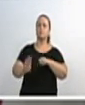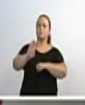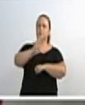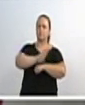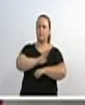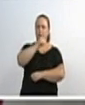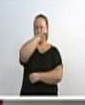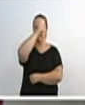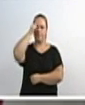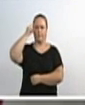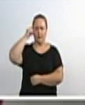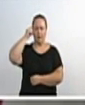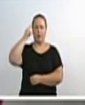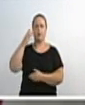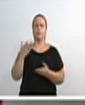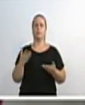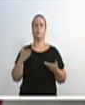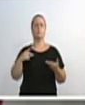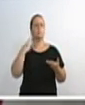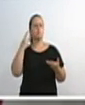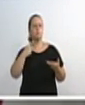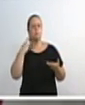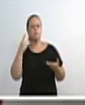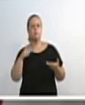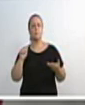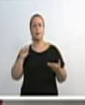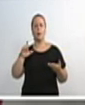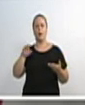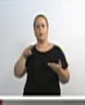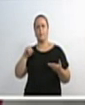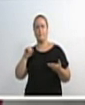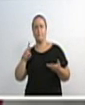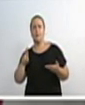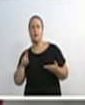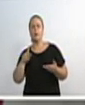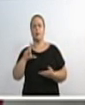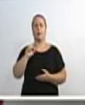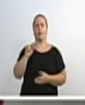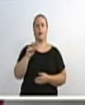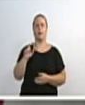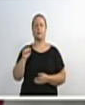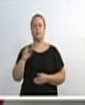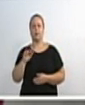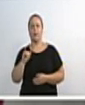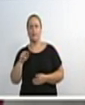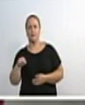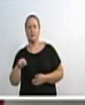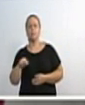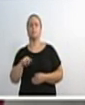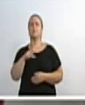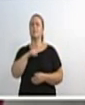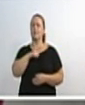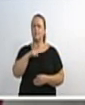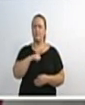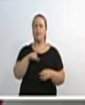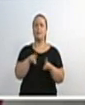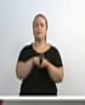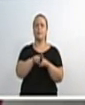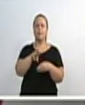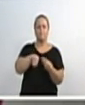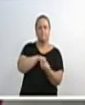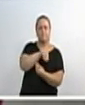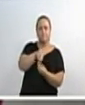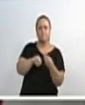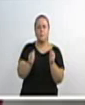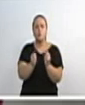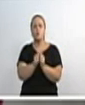da Rosa, o vereador Almir Vieira, Lazarim, todos tiveram e têm ainda envolvimento com a Associação de